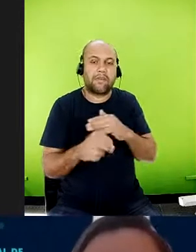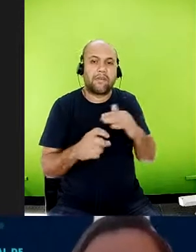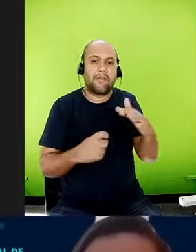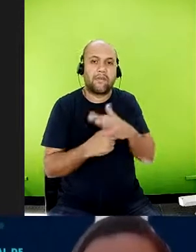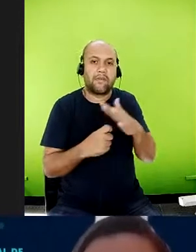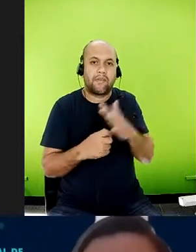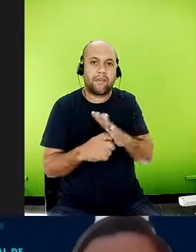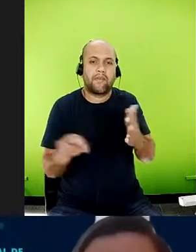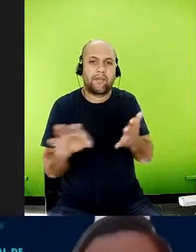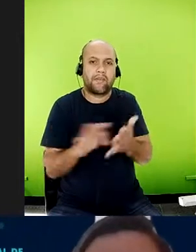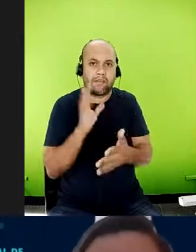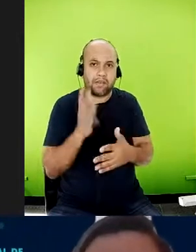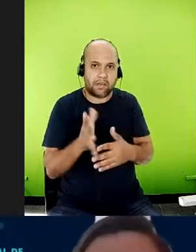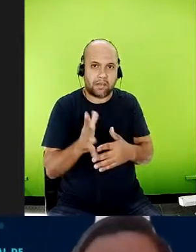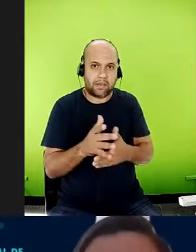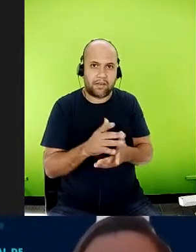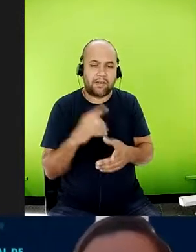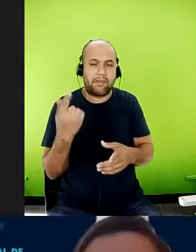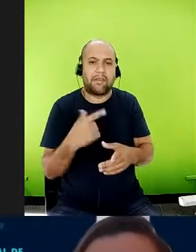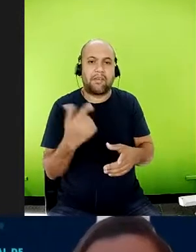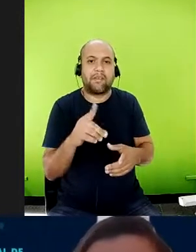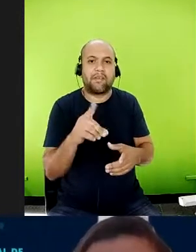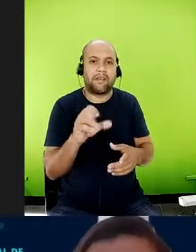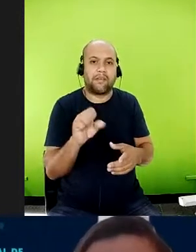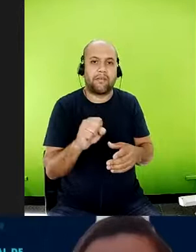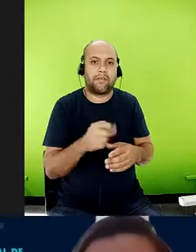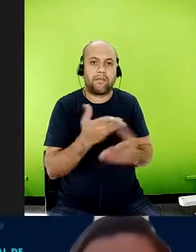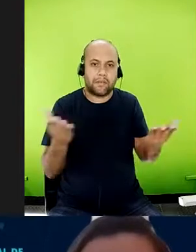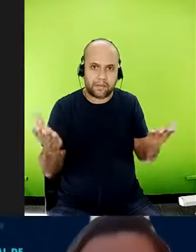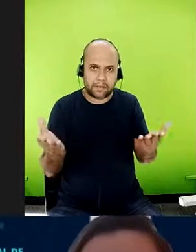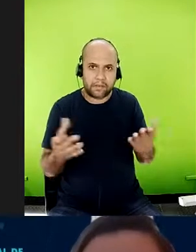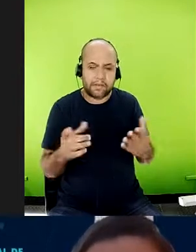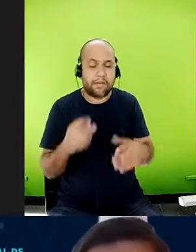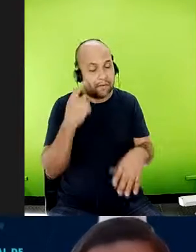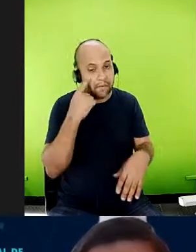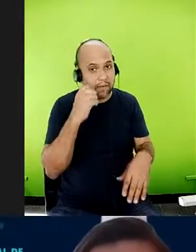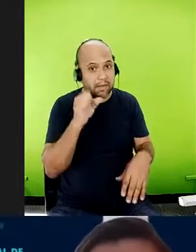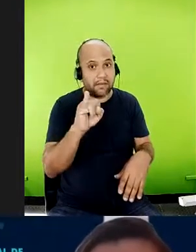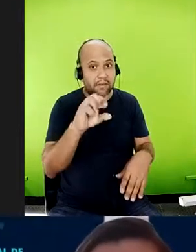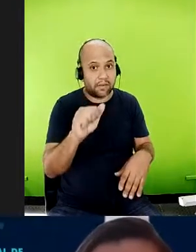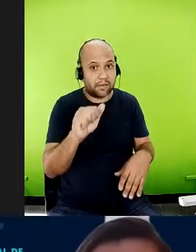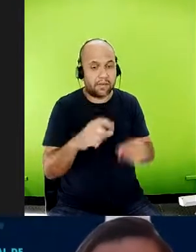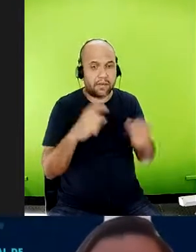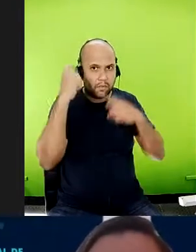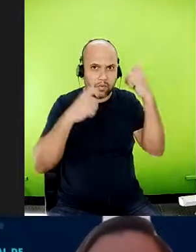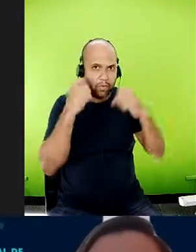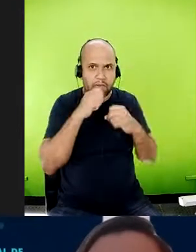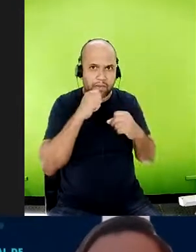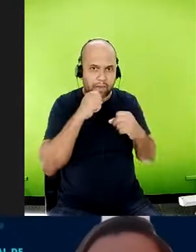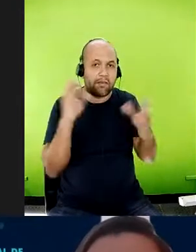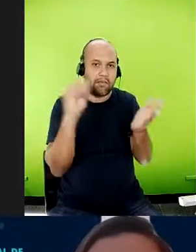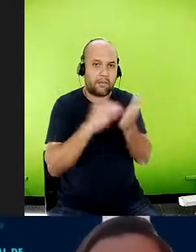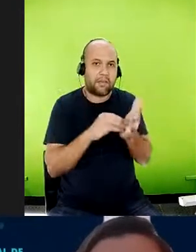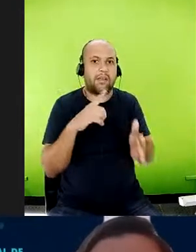registro automaticamente gente tem um dados de vocês a gente vai subir lá no ciências normas comportamentais então Não se preocupem se automatizado